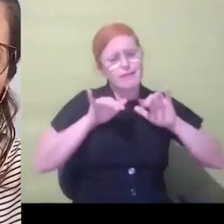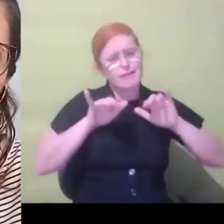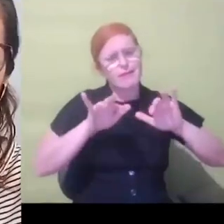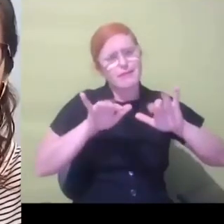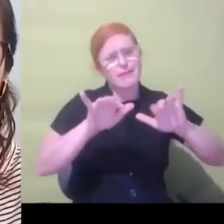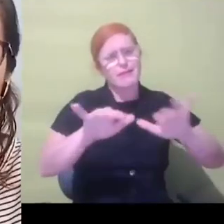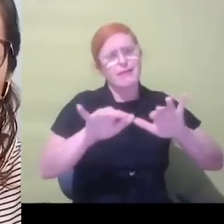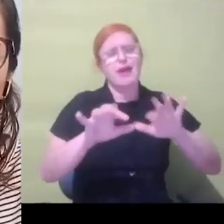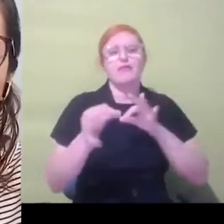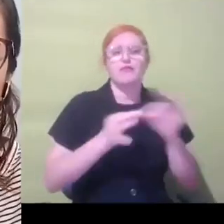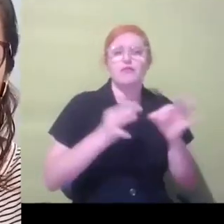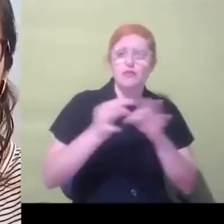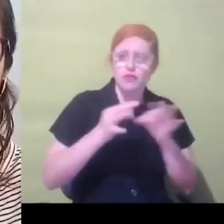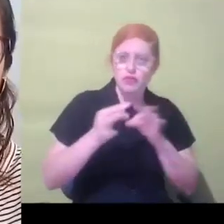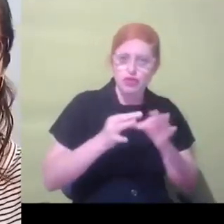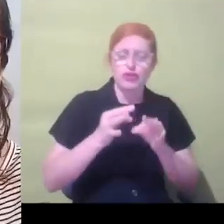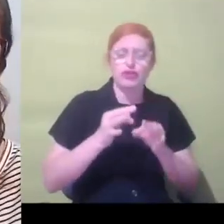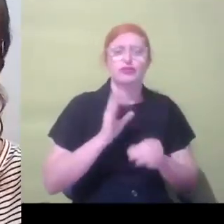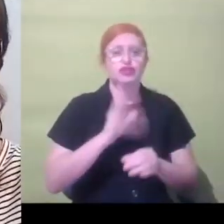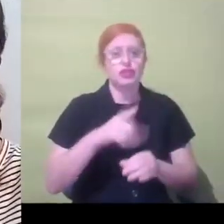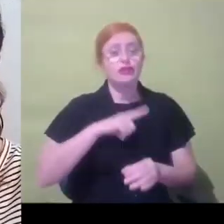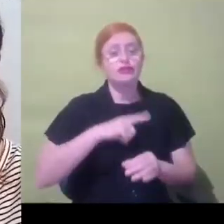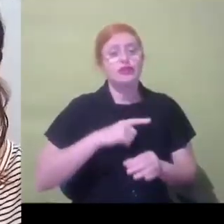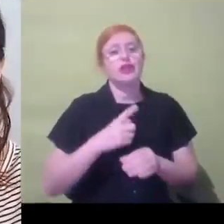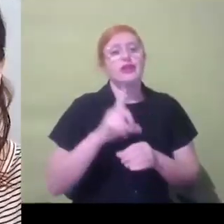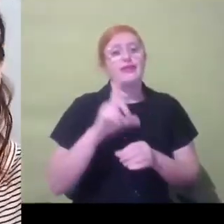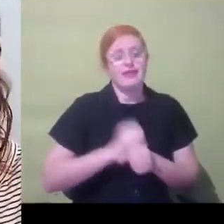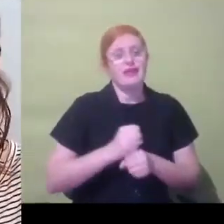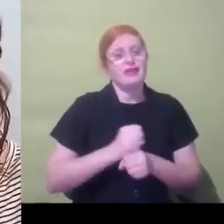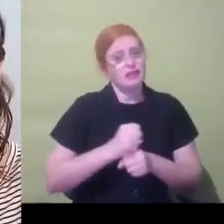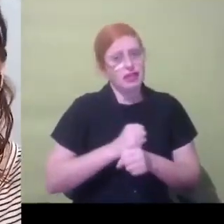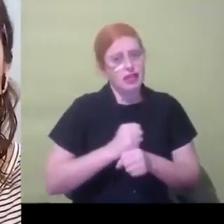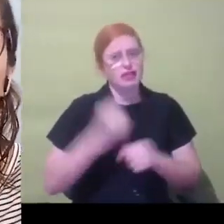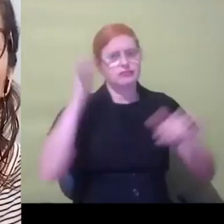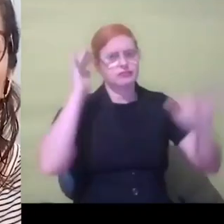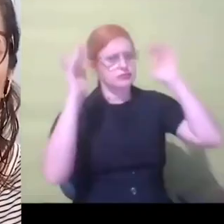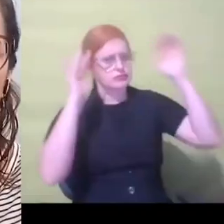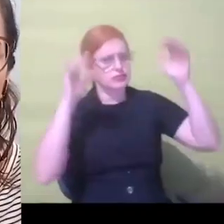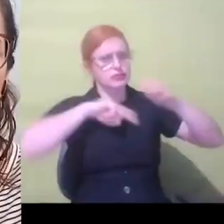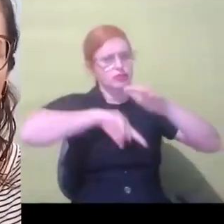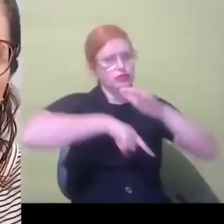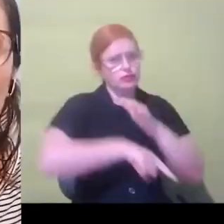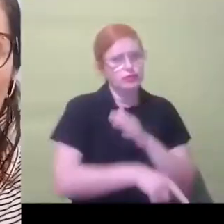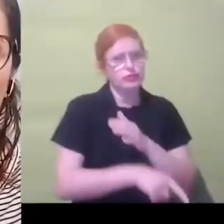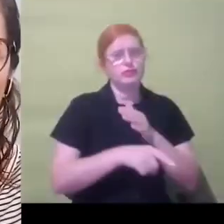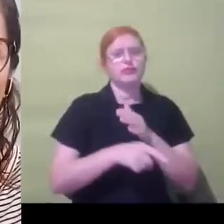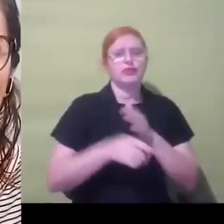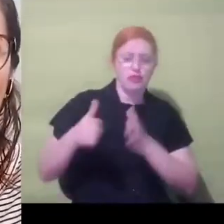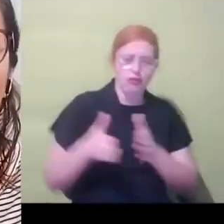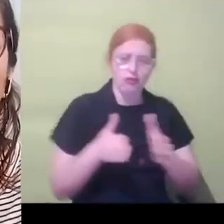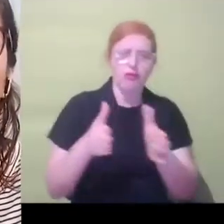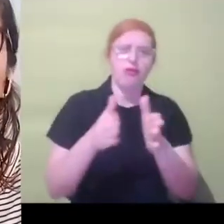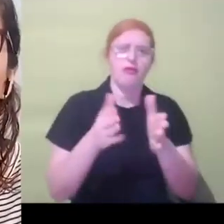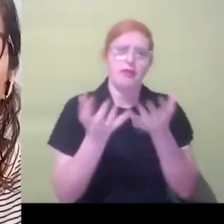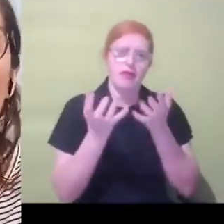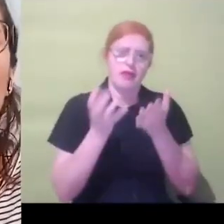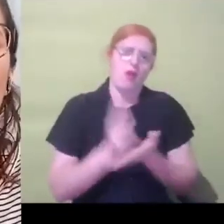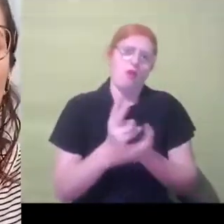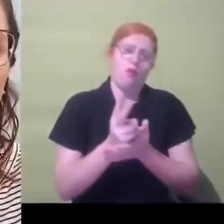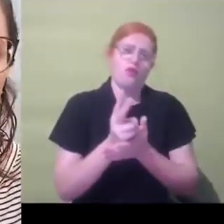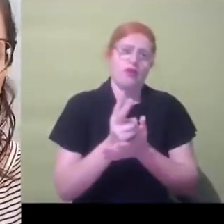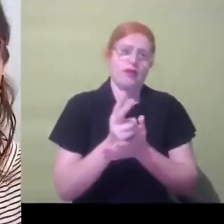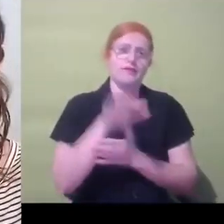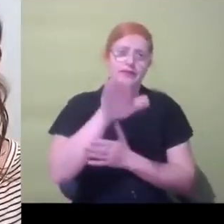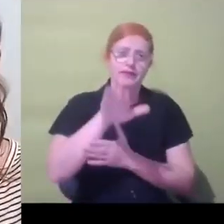o projeto, óbvio. A gente chegou aí nos 10 anos e tem refletido muito profundamente sobre os rumos que a gente vai tomar. Então eu vou